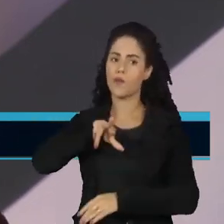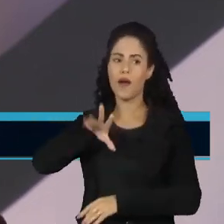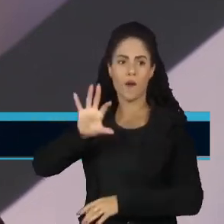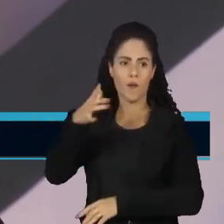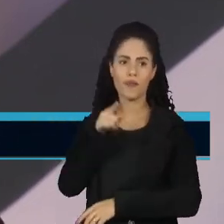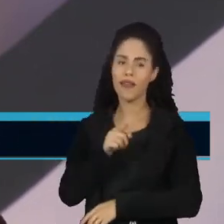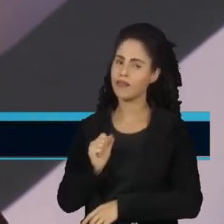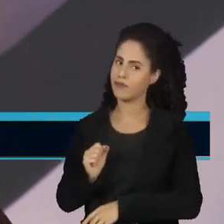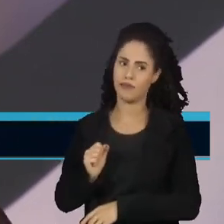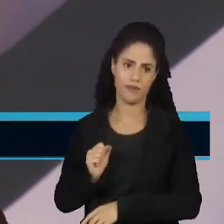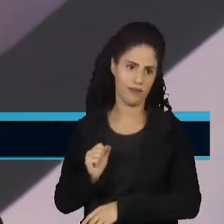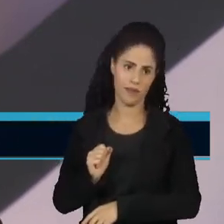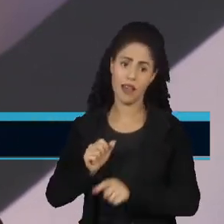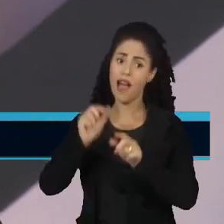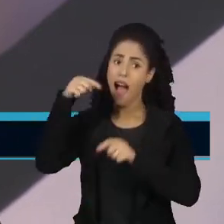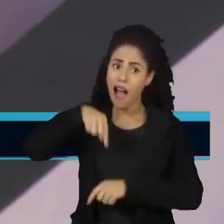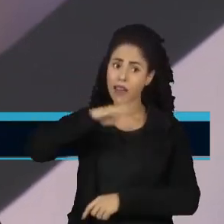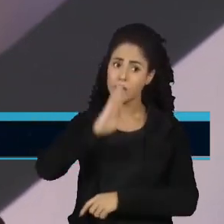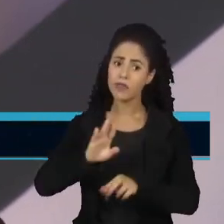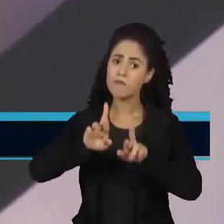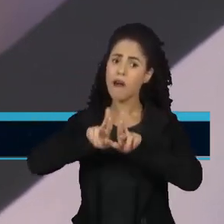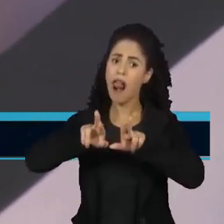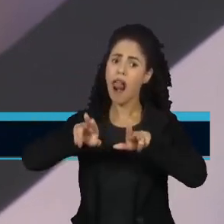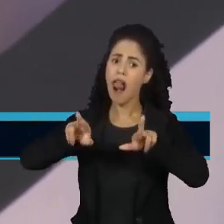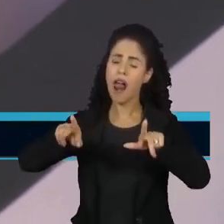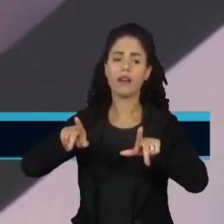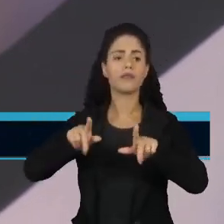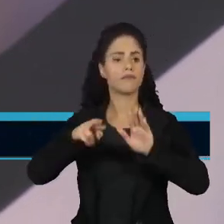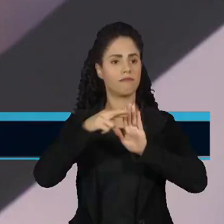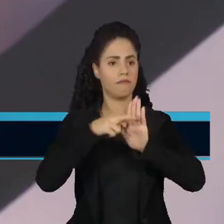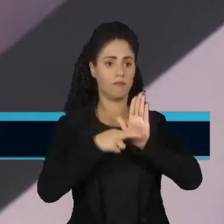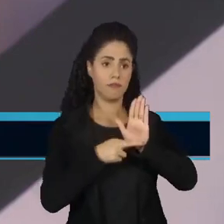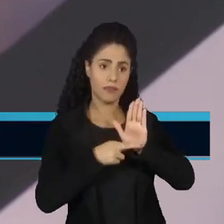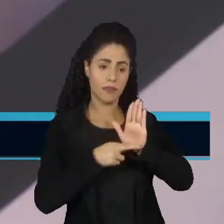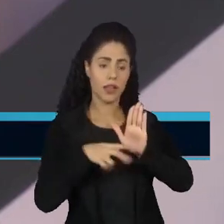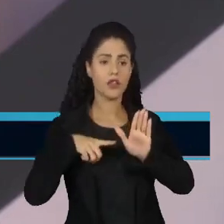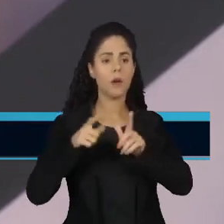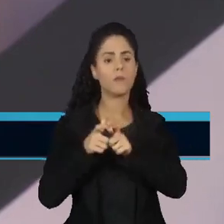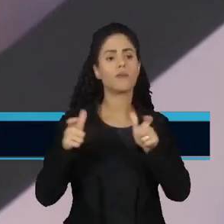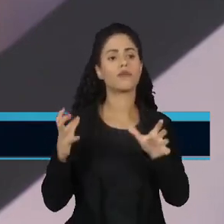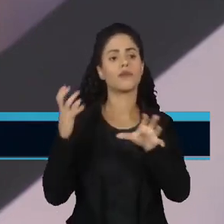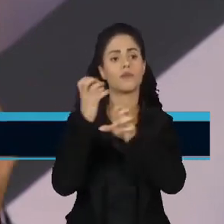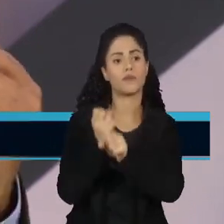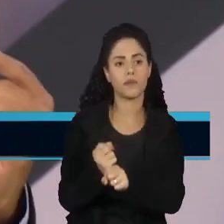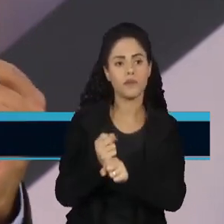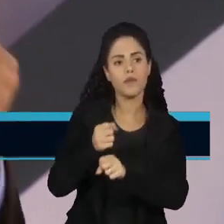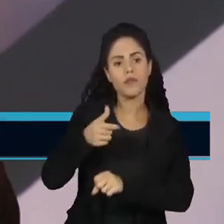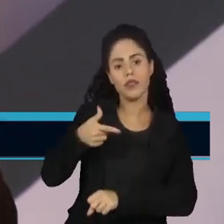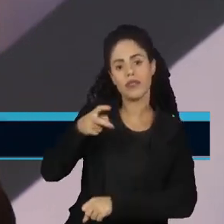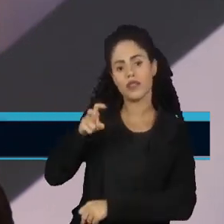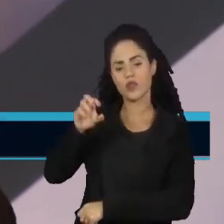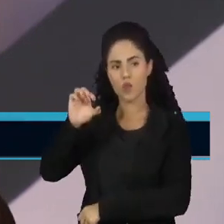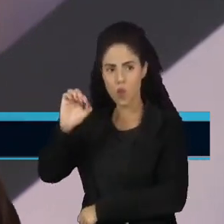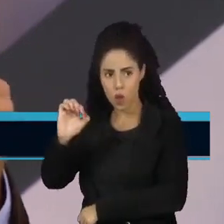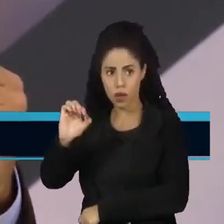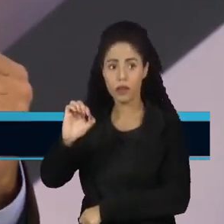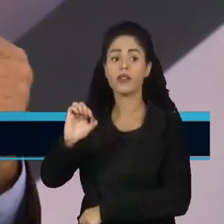Brasil nós temos vários recursos nós estamos falando de um volume próximo de 750